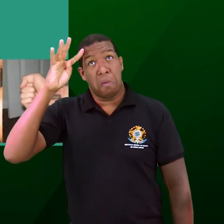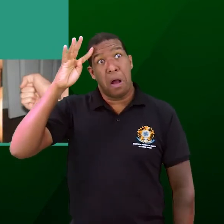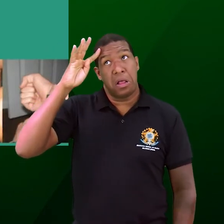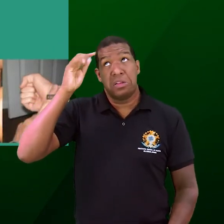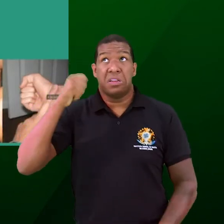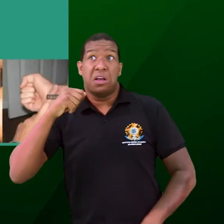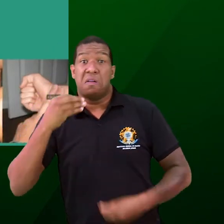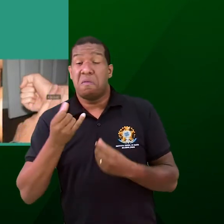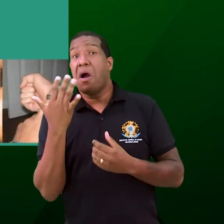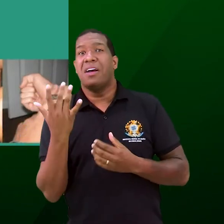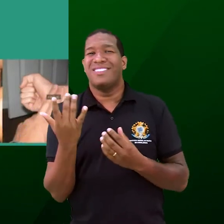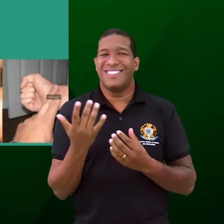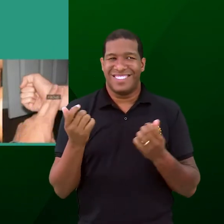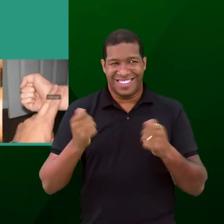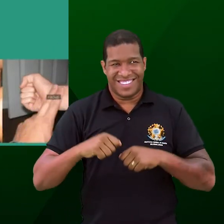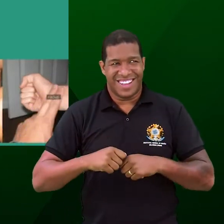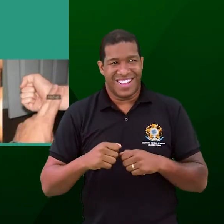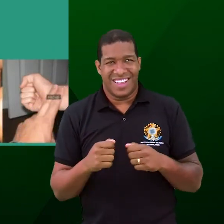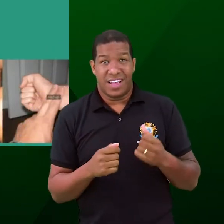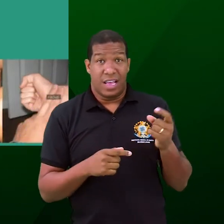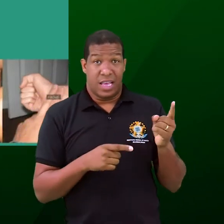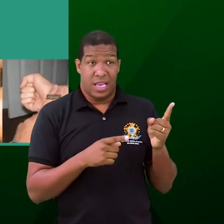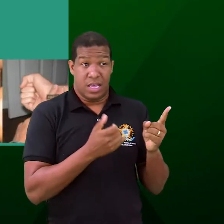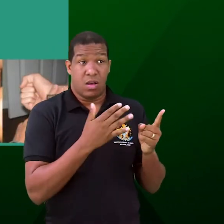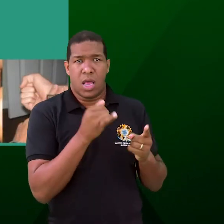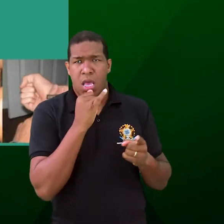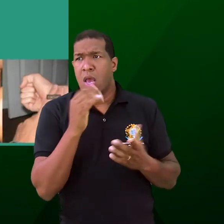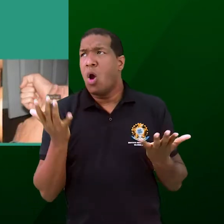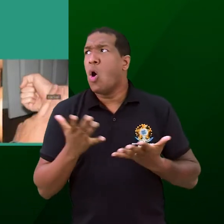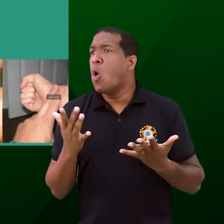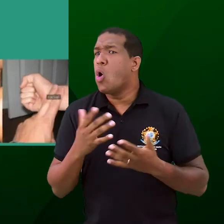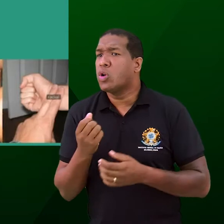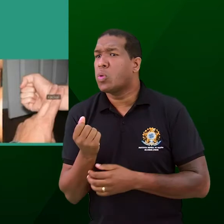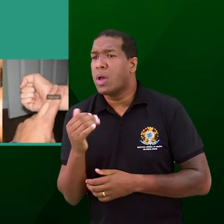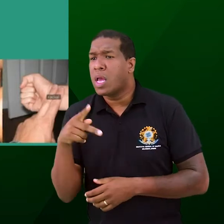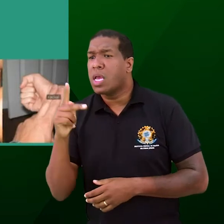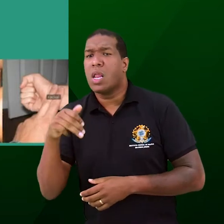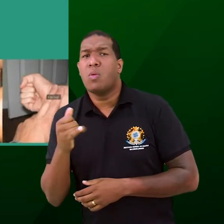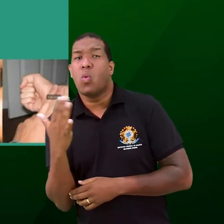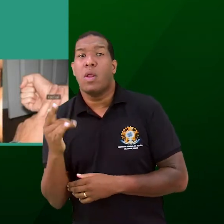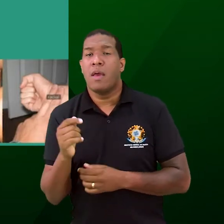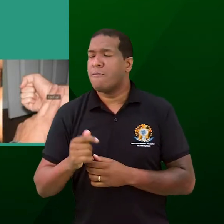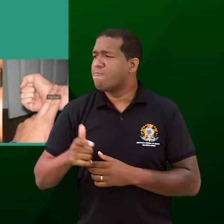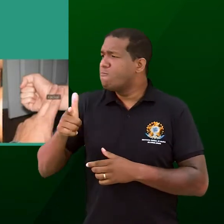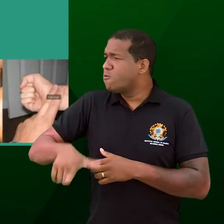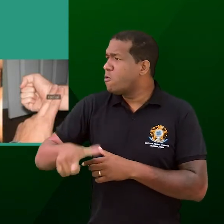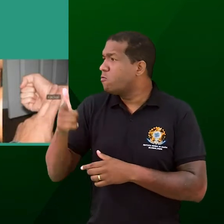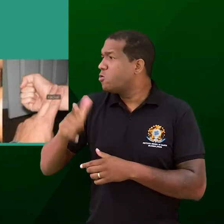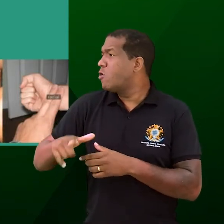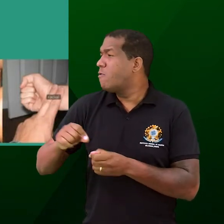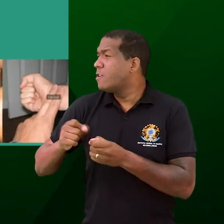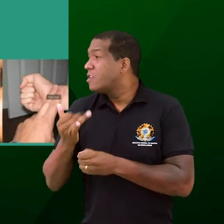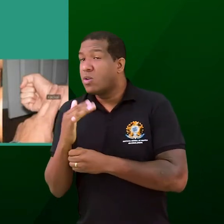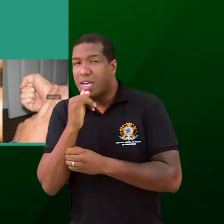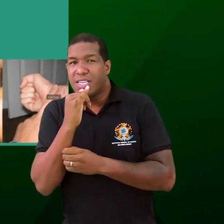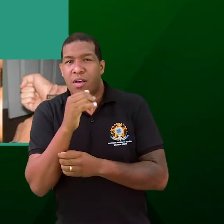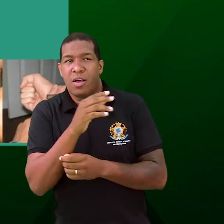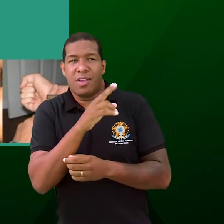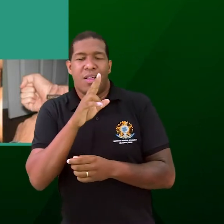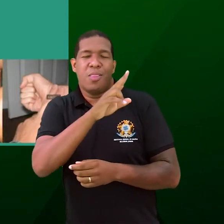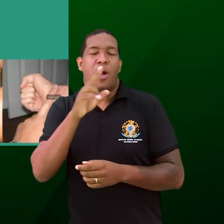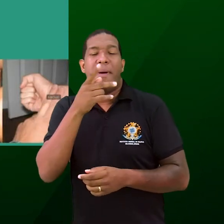uma sobrecarga e vai gerar um novo processo adaptativo no nosso corpo, né? E, consequentemente, a gente